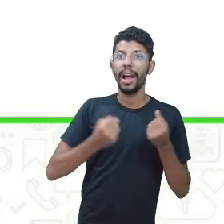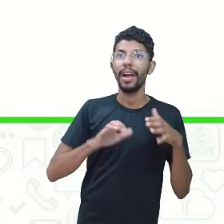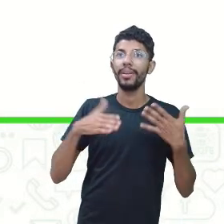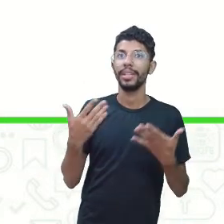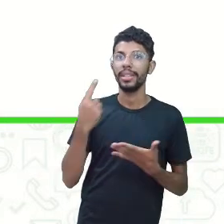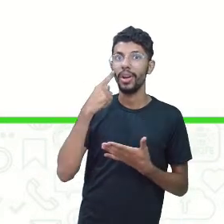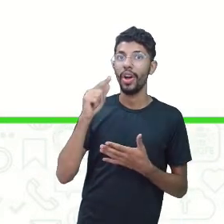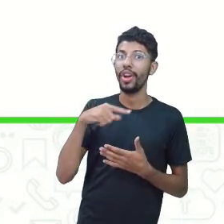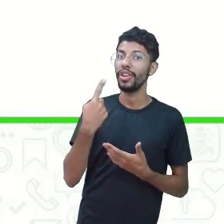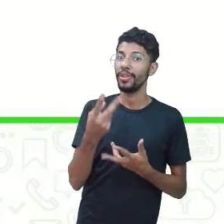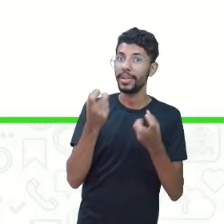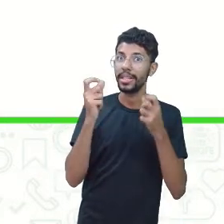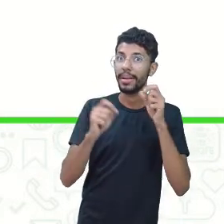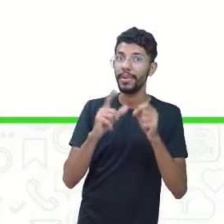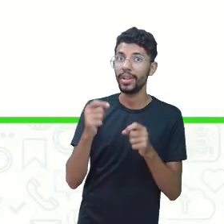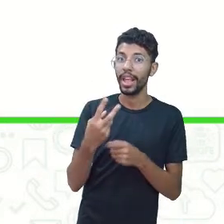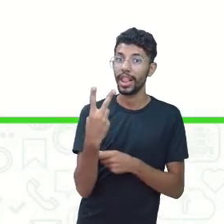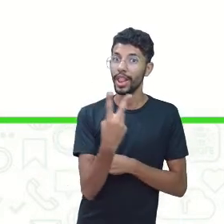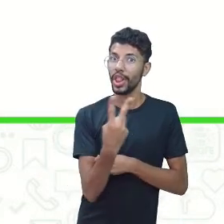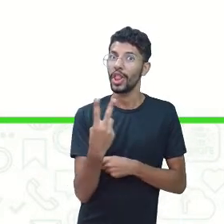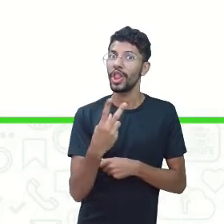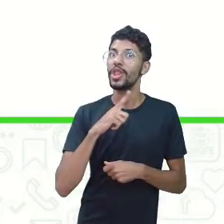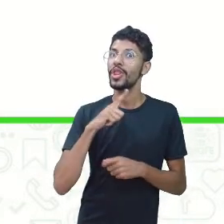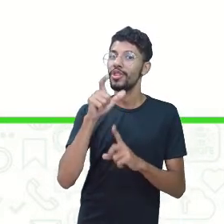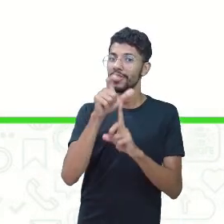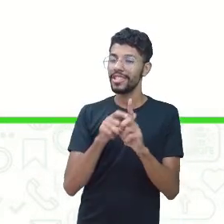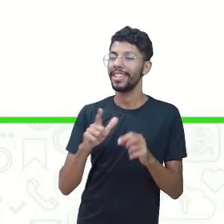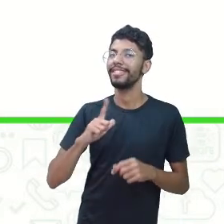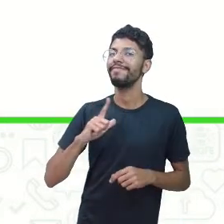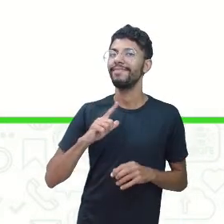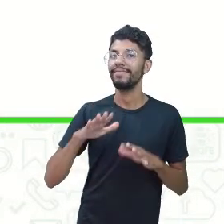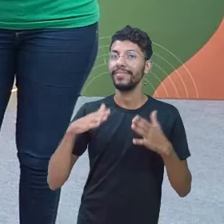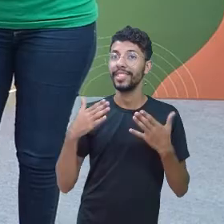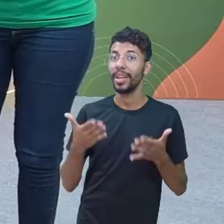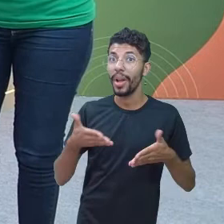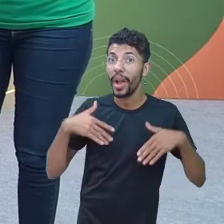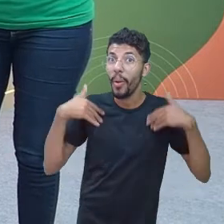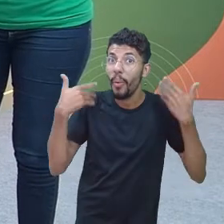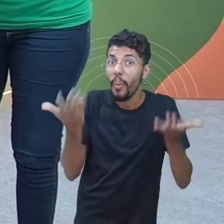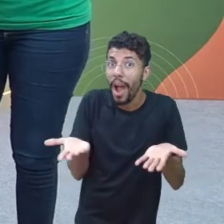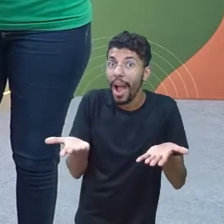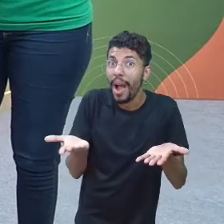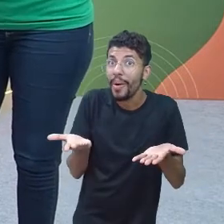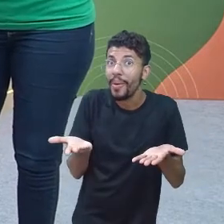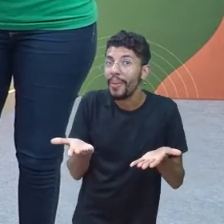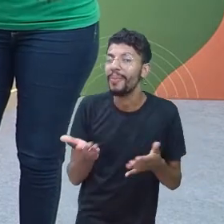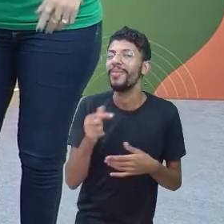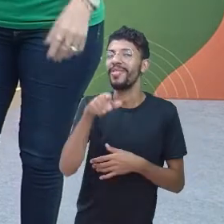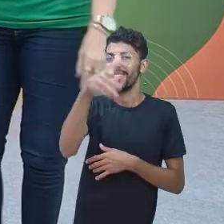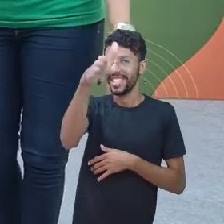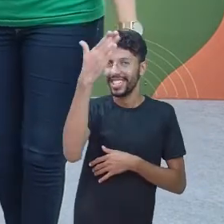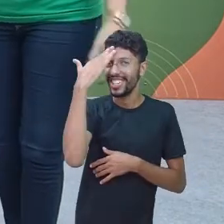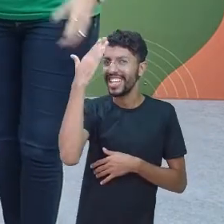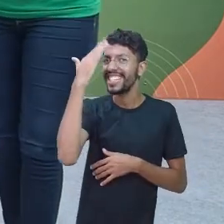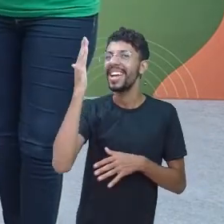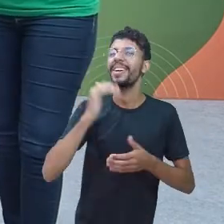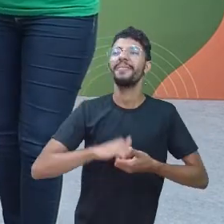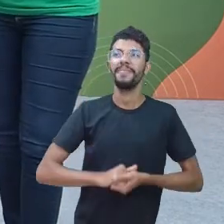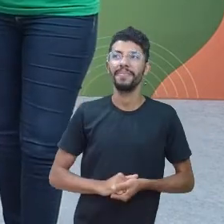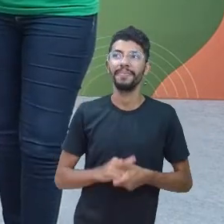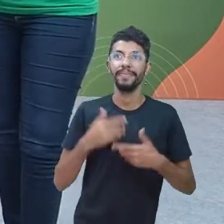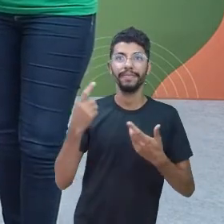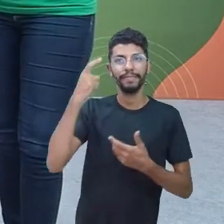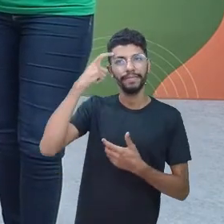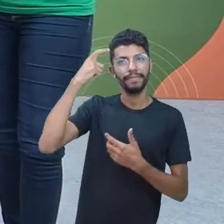dois núcleos, né? Já estou dando uma dica. Então, esse sujeito, ele é... Vocês aí já sabem. Está aí, ó, o